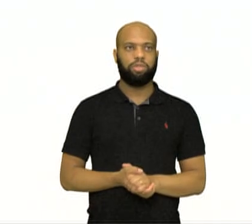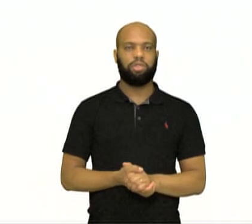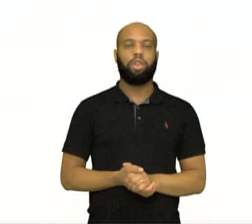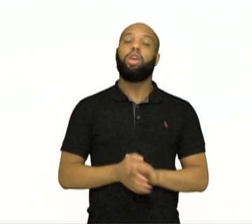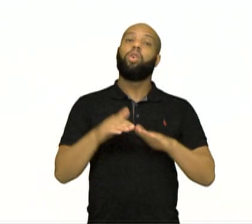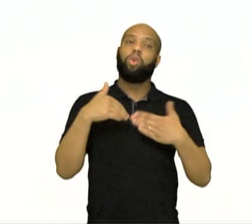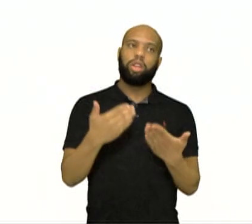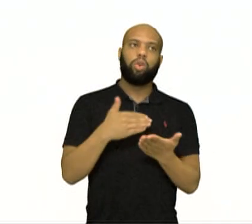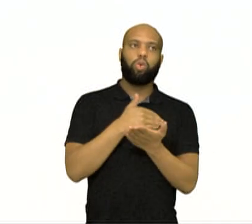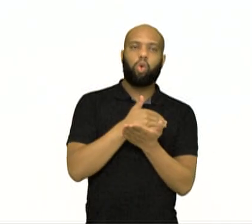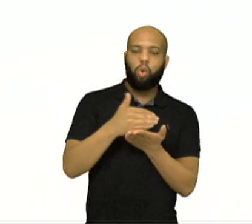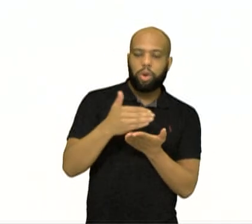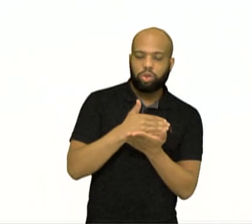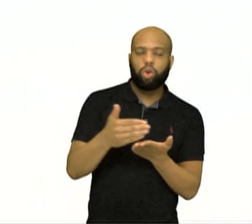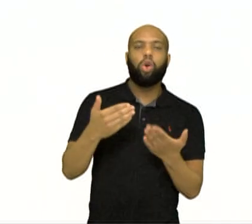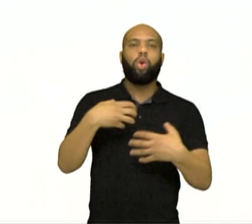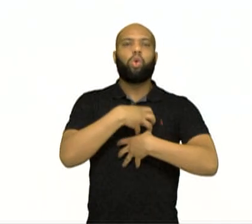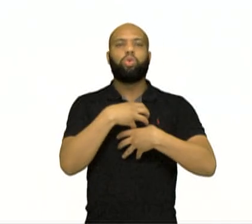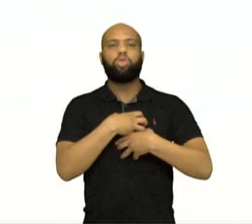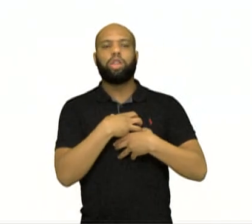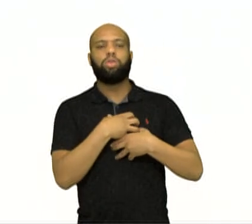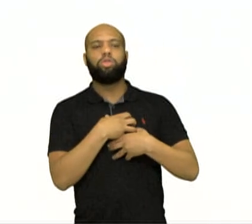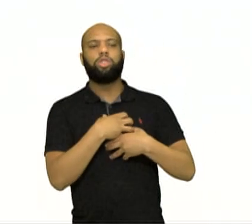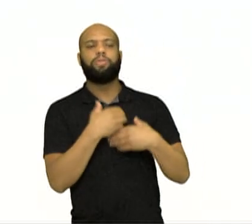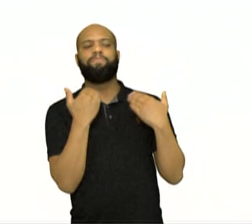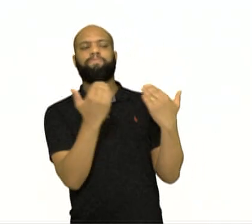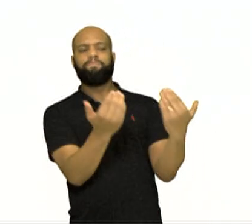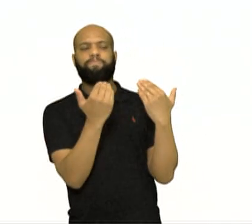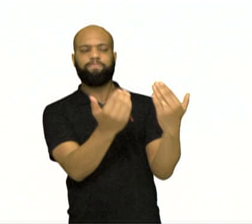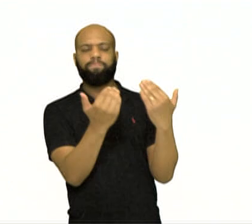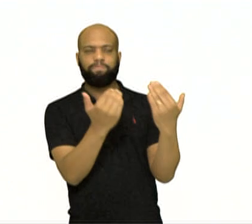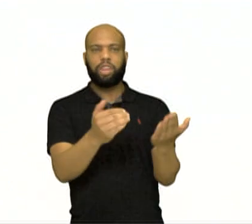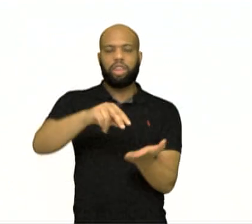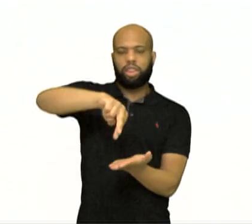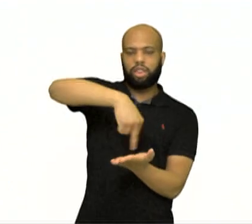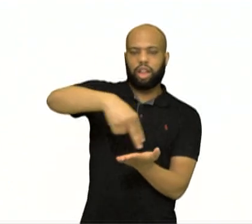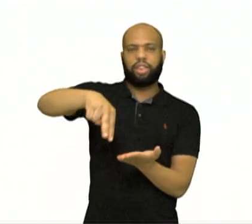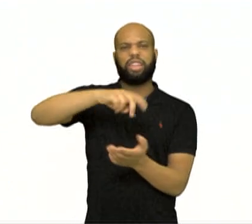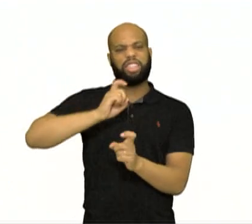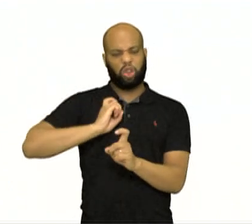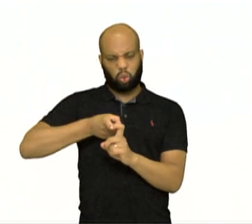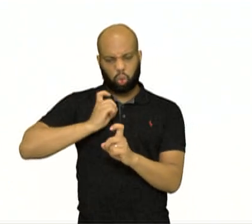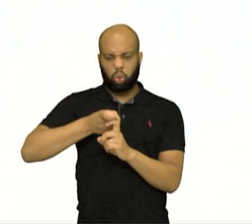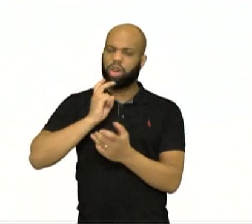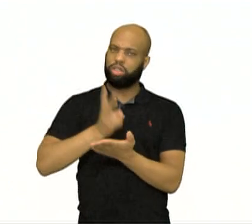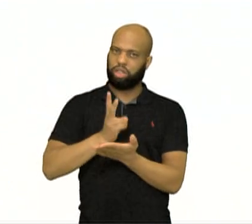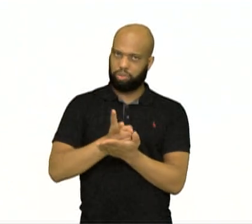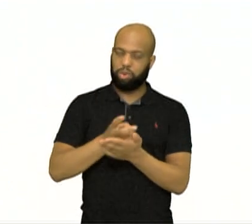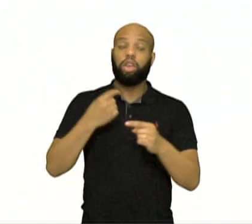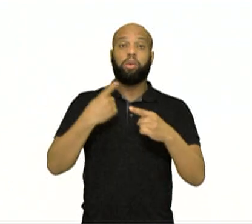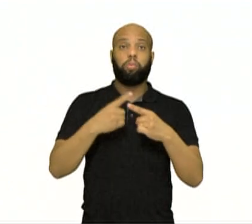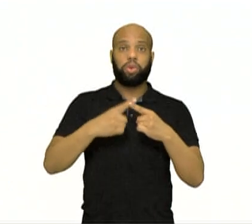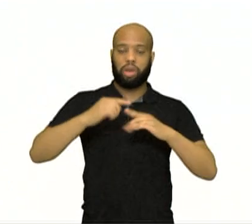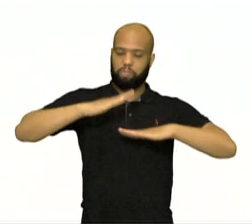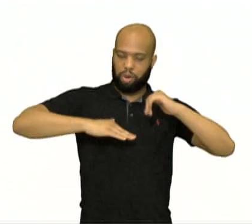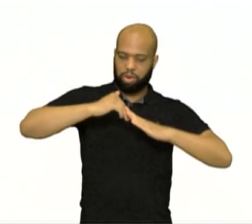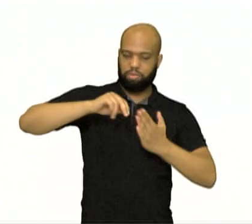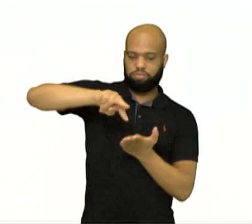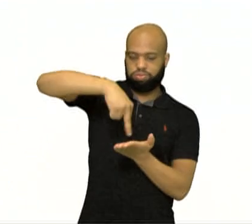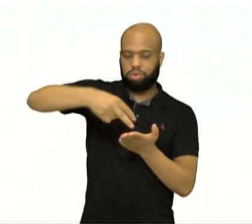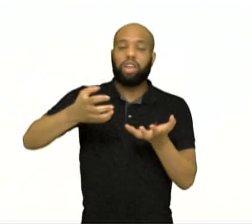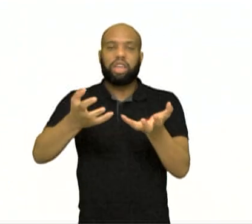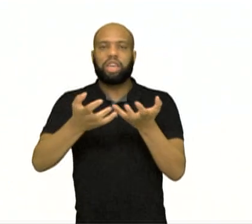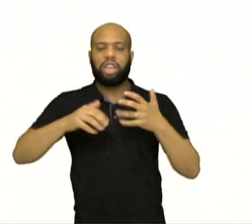Despontou como uma maneira de questionar a dança clássica e toda a sua rigidez. Assim, os dançarinos modernos propunham movimentos mais